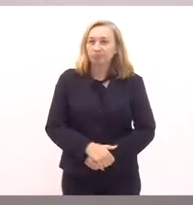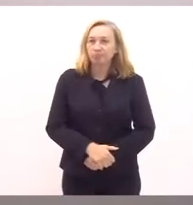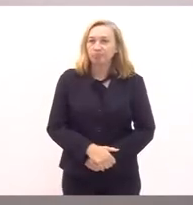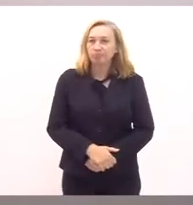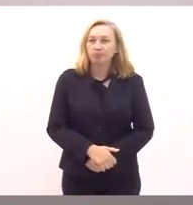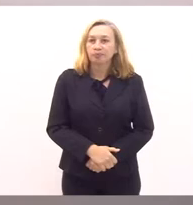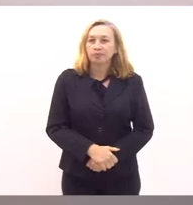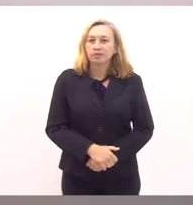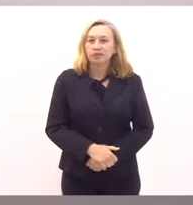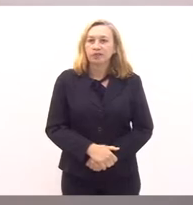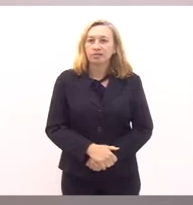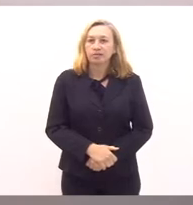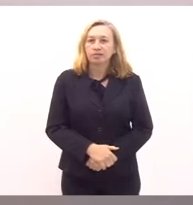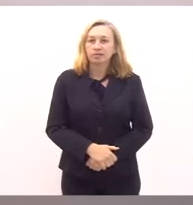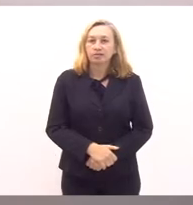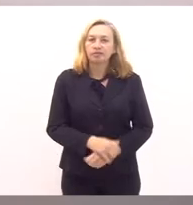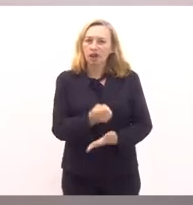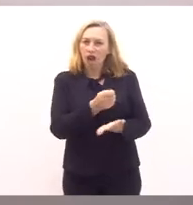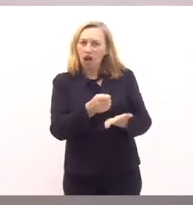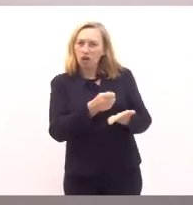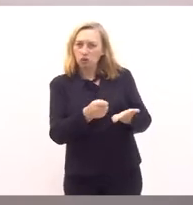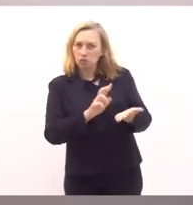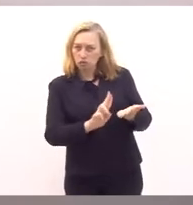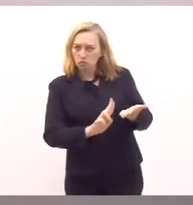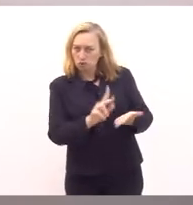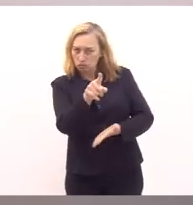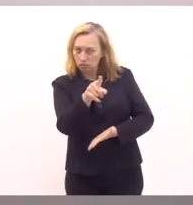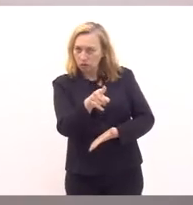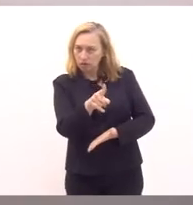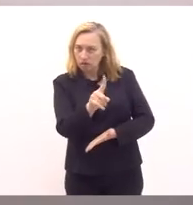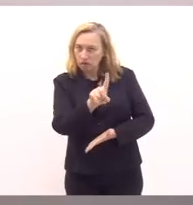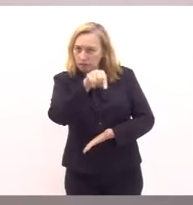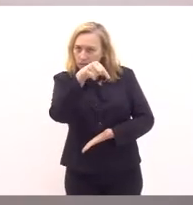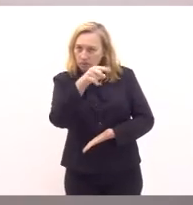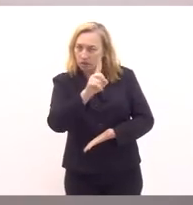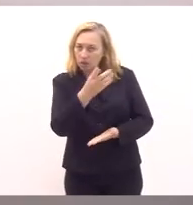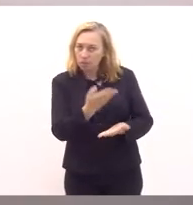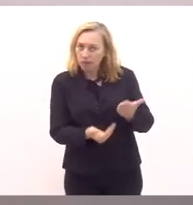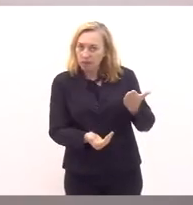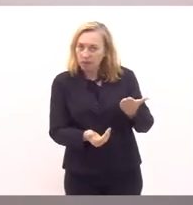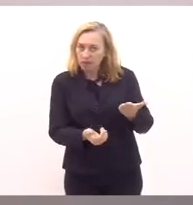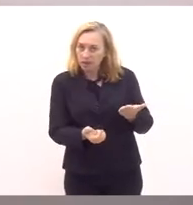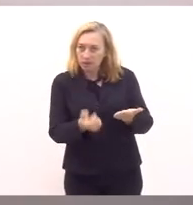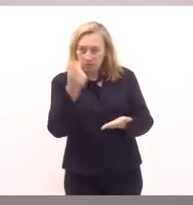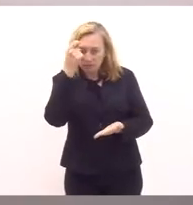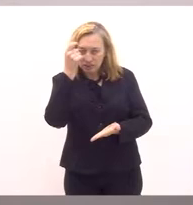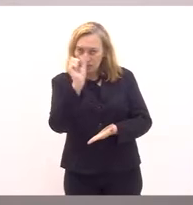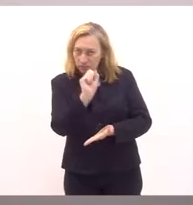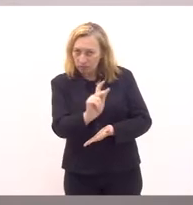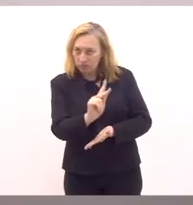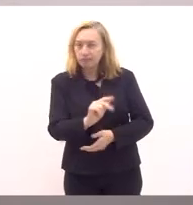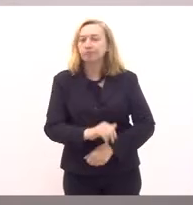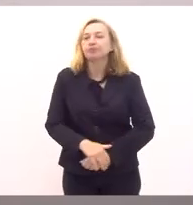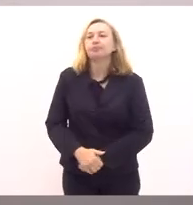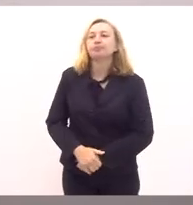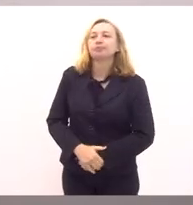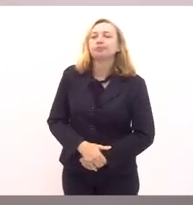Tá bom, depois a gente... Você anota para mim, para a gente não perder o raciocínio, Indalécio.